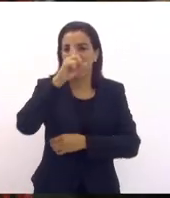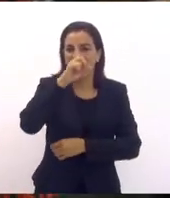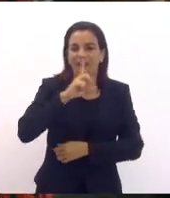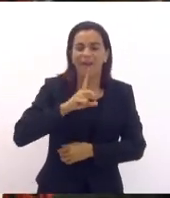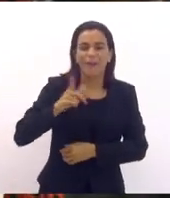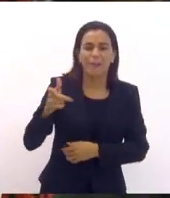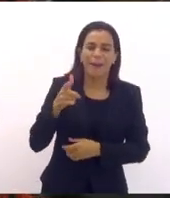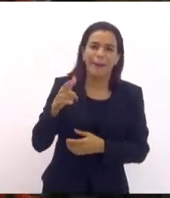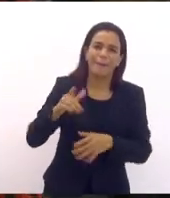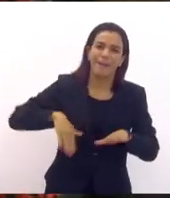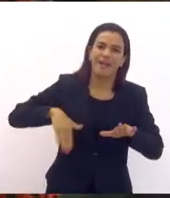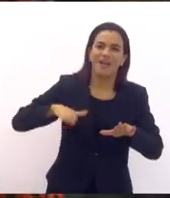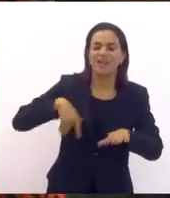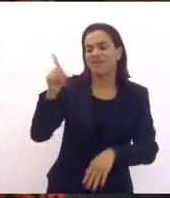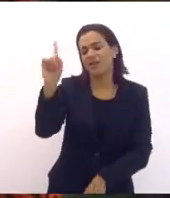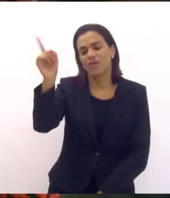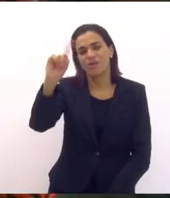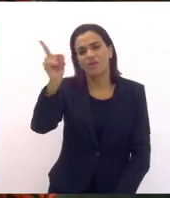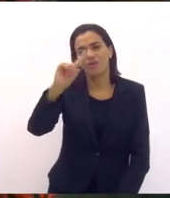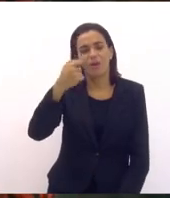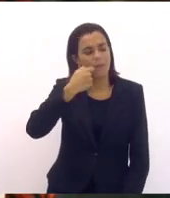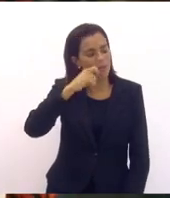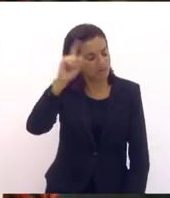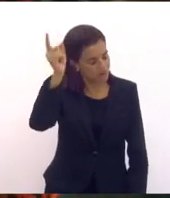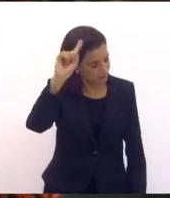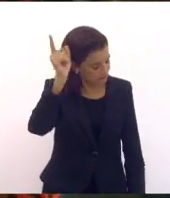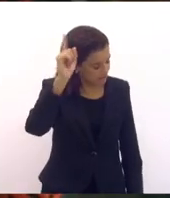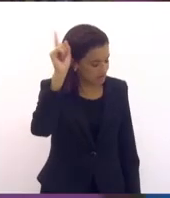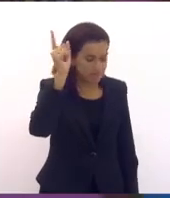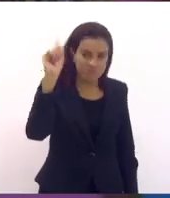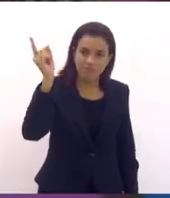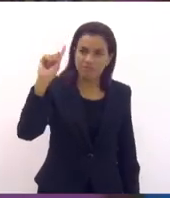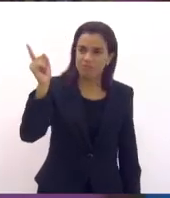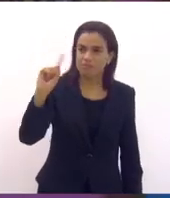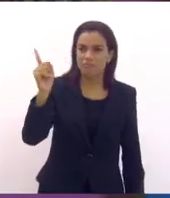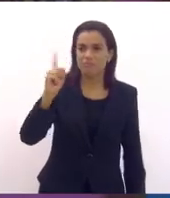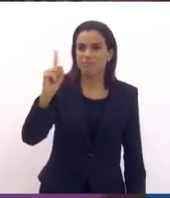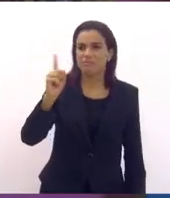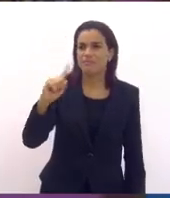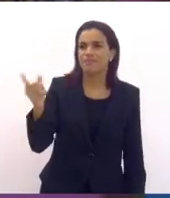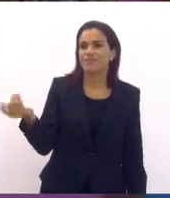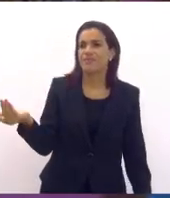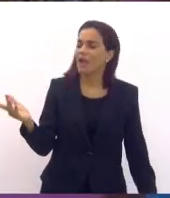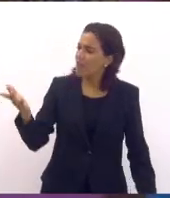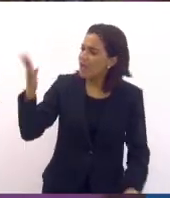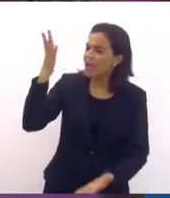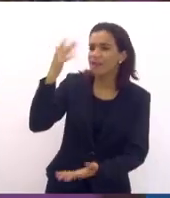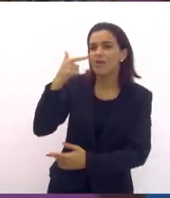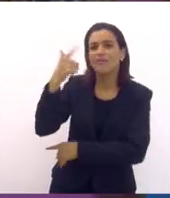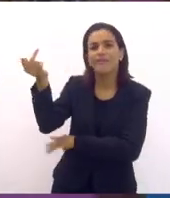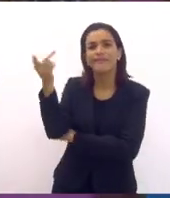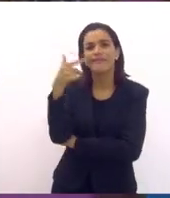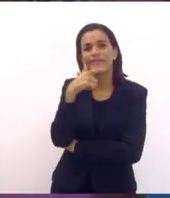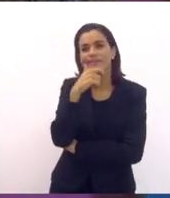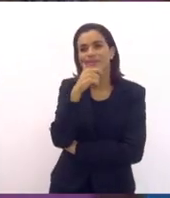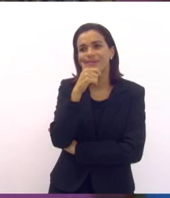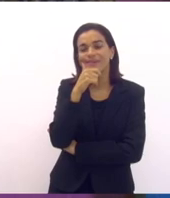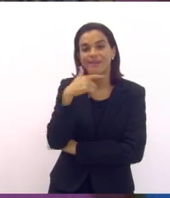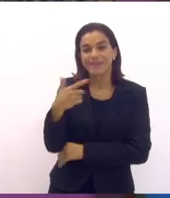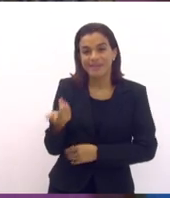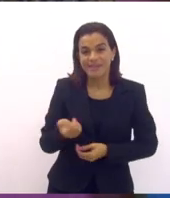ah não vai levar pão não hein não vai não é agora vê gente